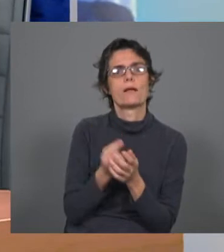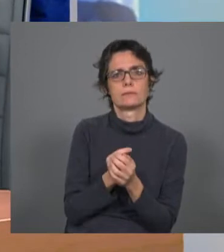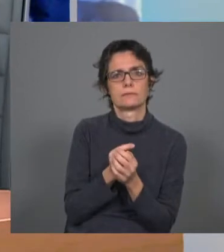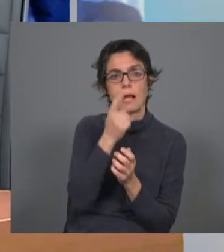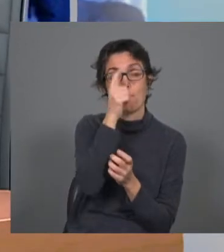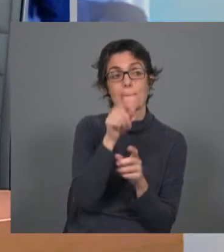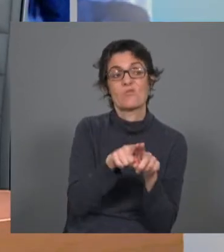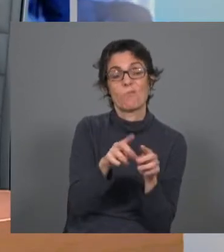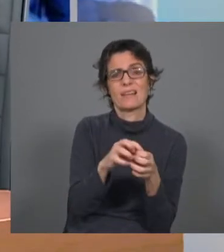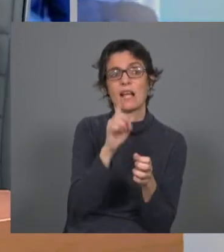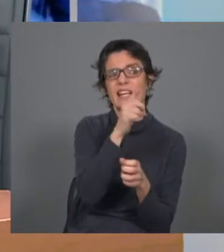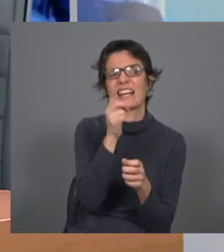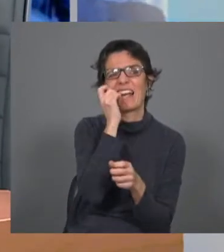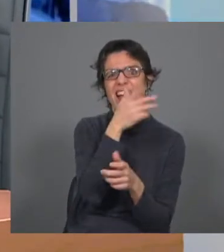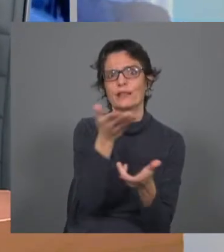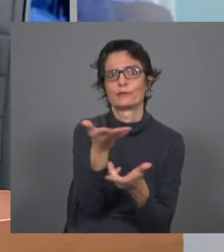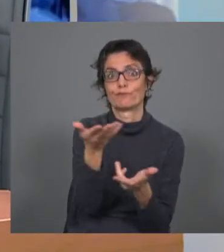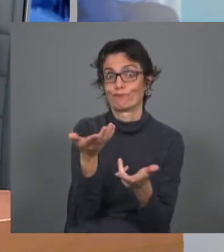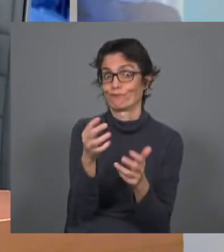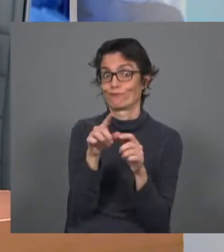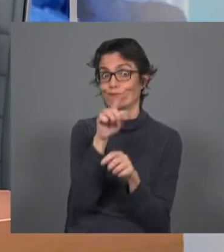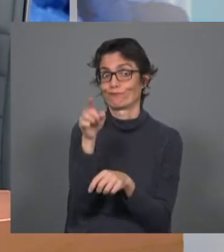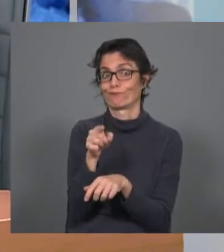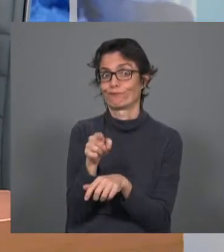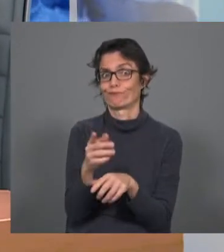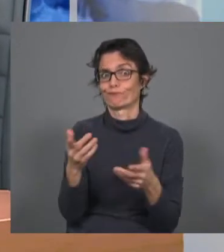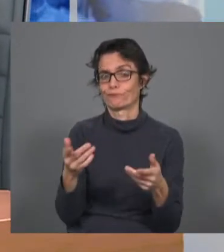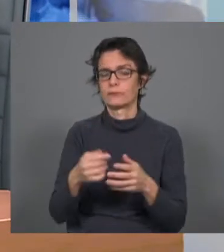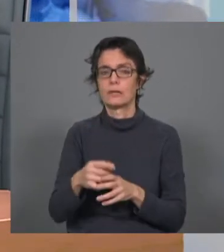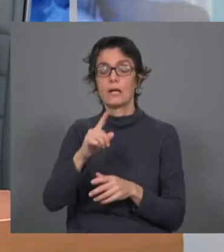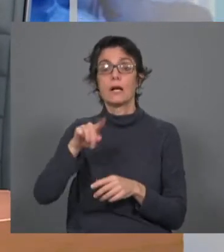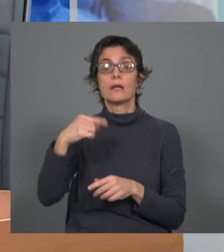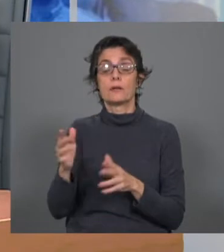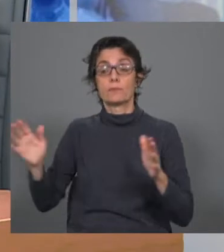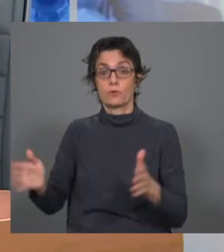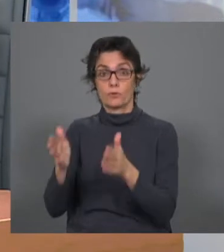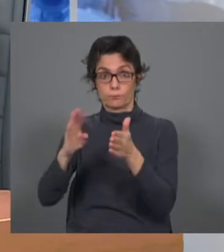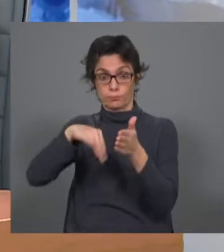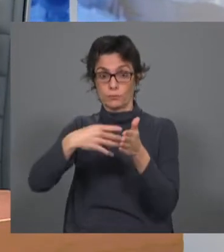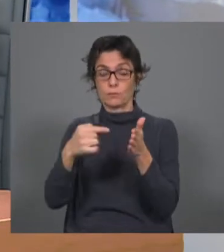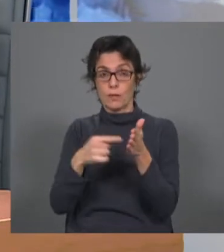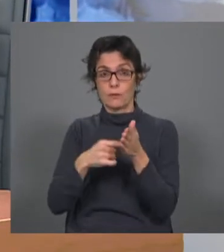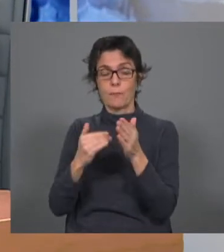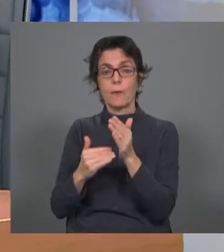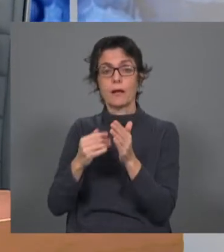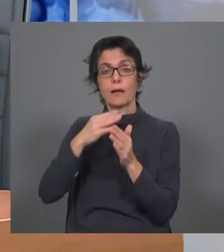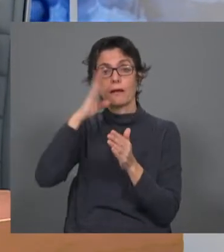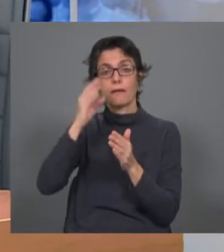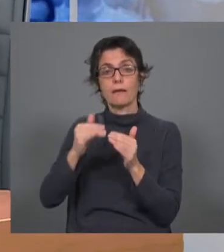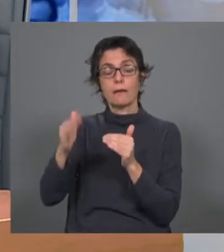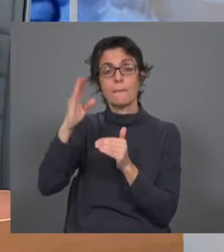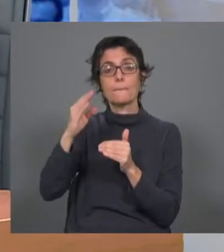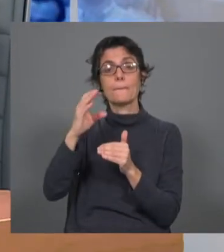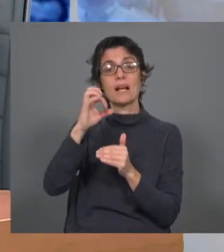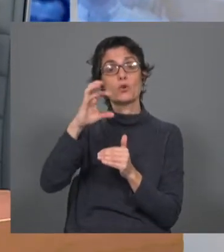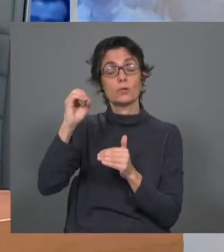houve outra alteração do plano, que é a inclusão dos maiores de 80 anos, mesmo que não tenham qualquer doença